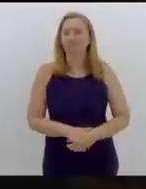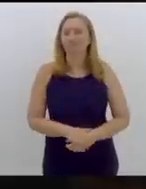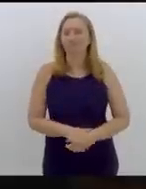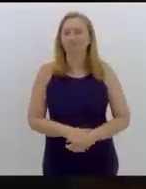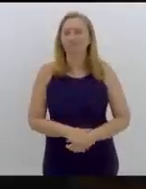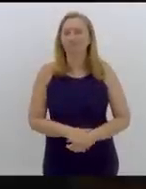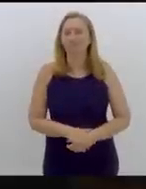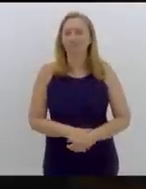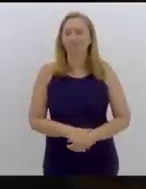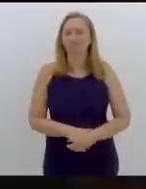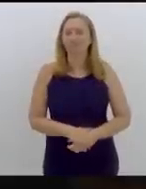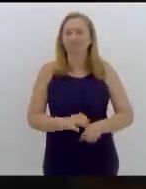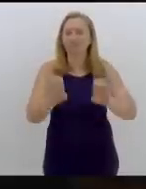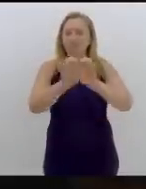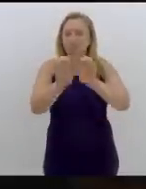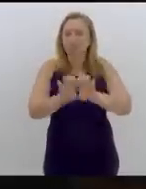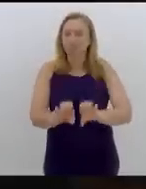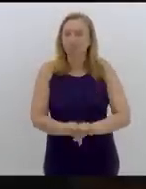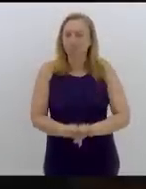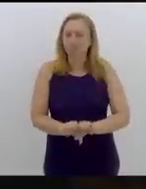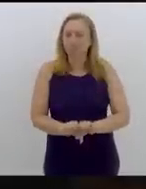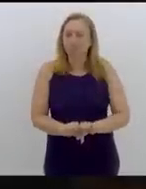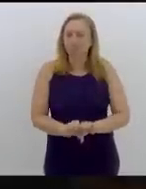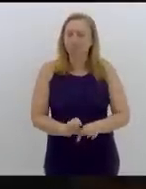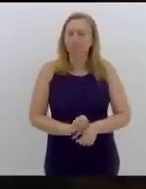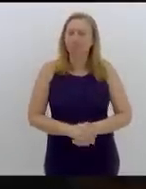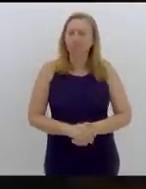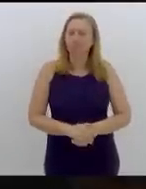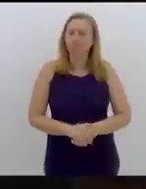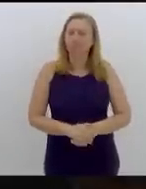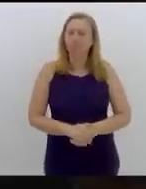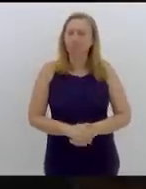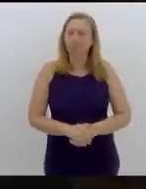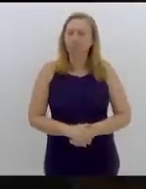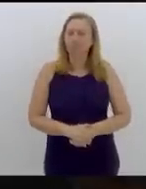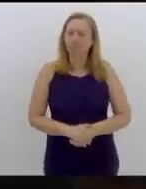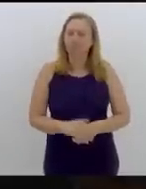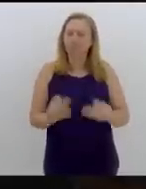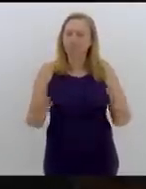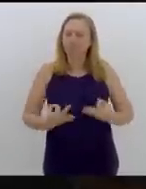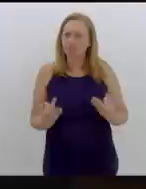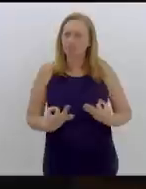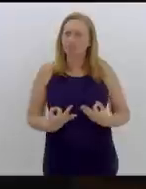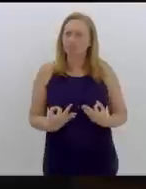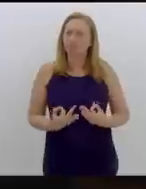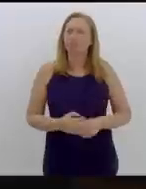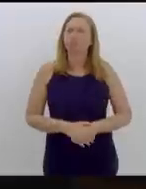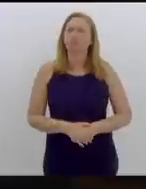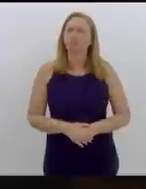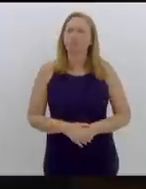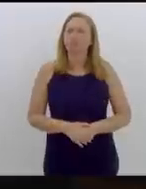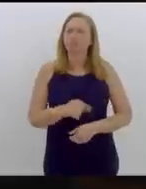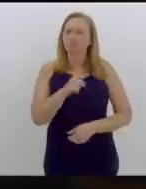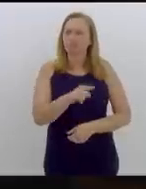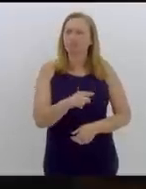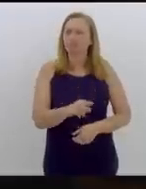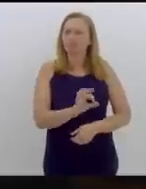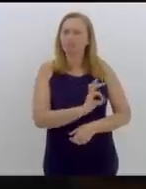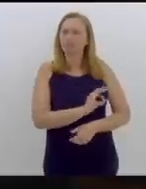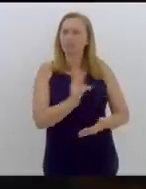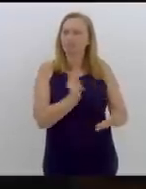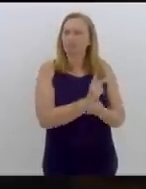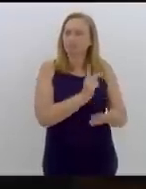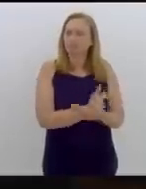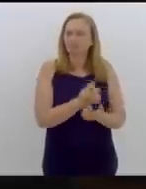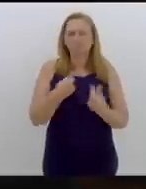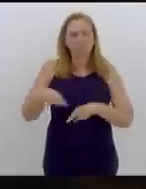que a estrutura seja uma estrutura de fato Implacável com aquele policial que erra ninguém